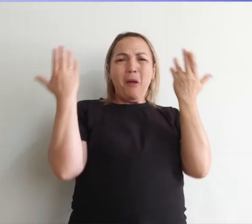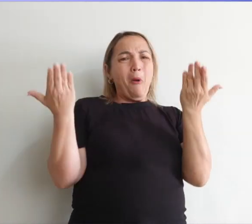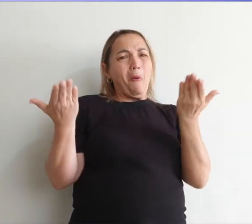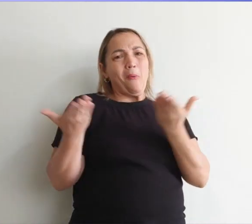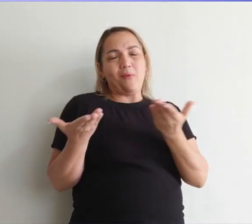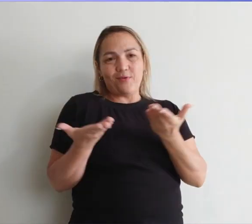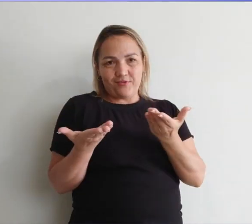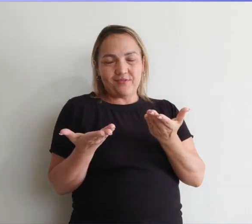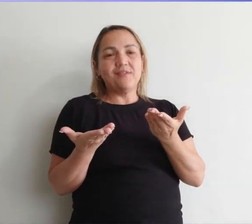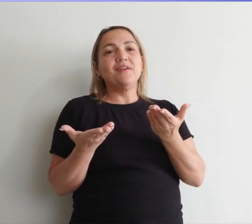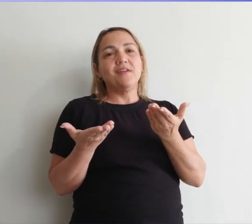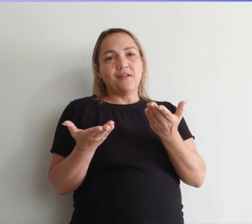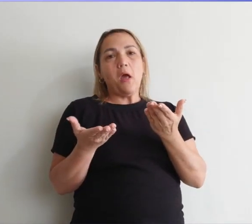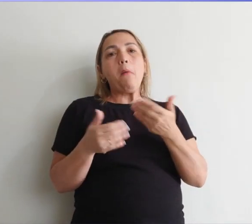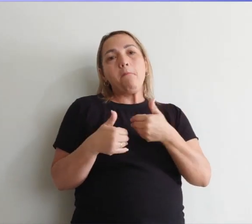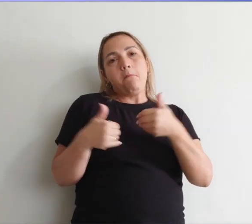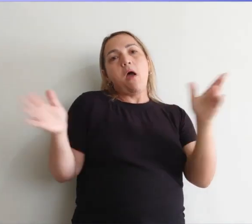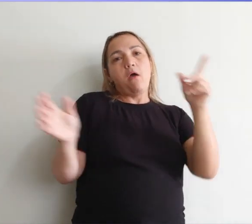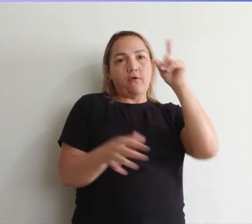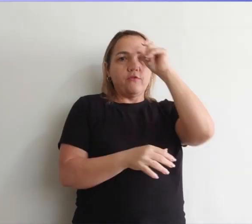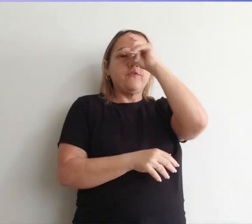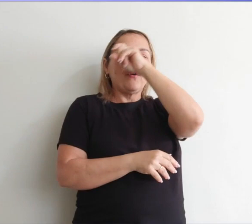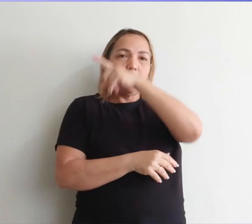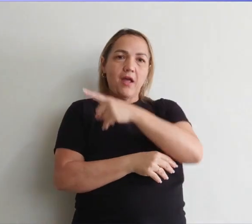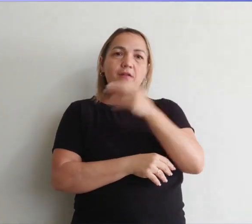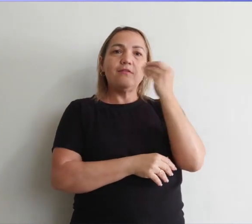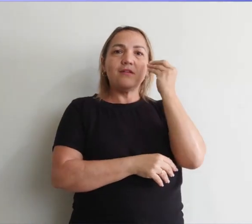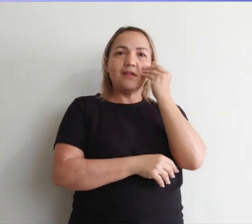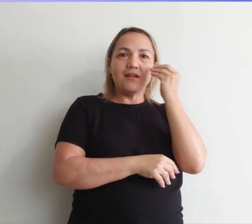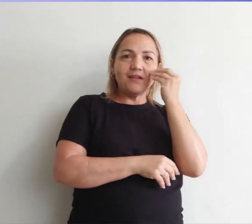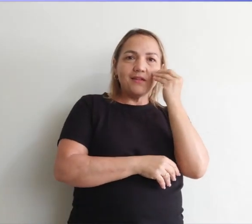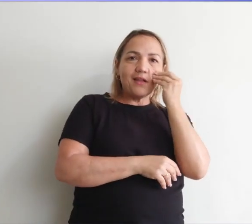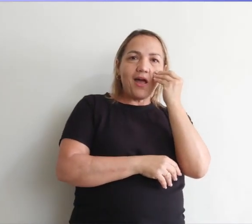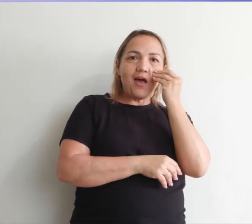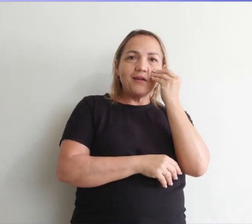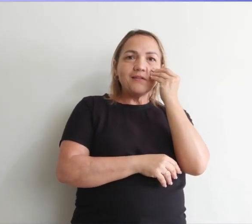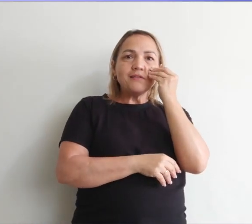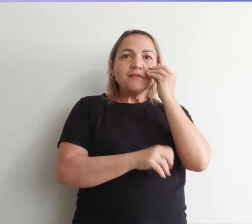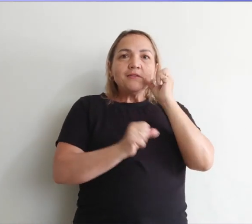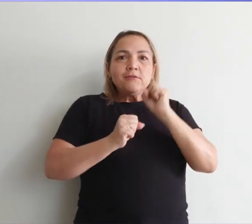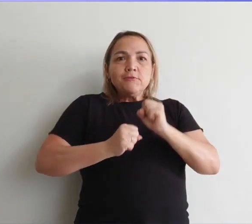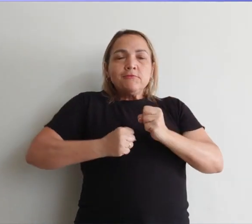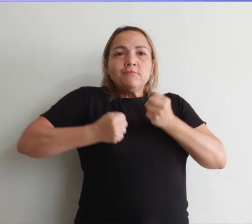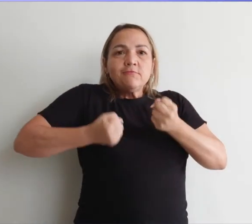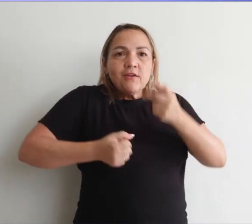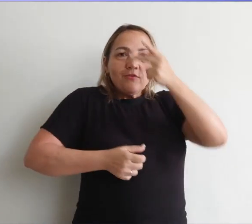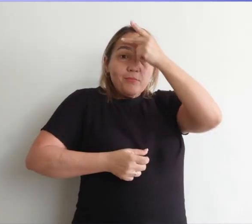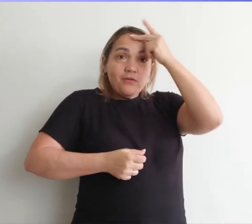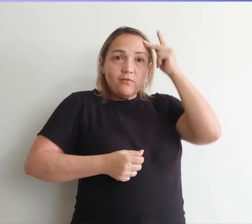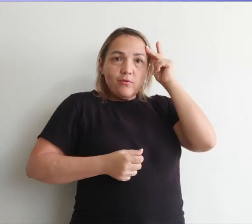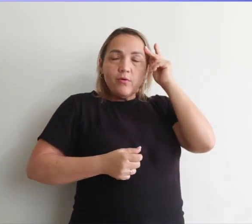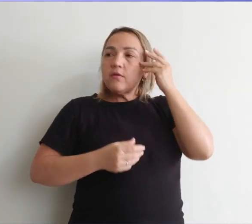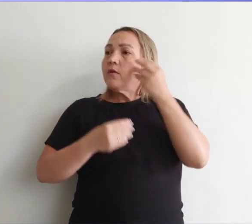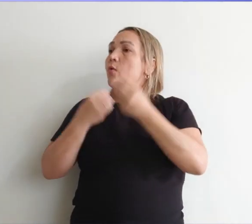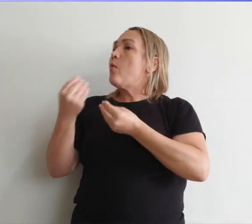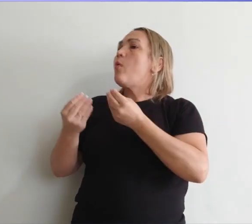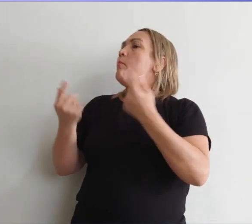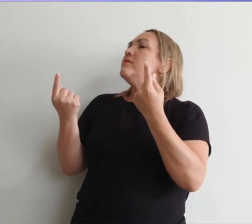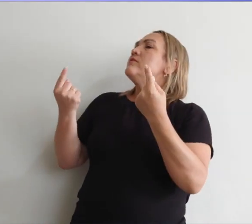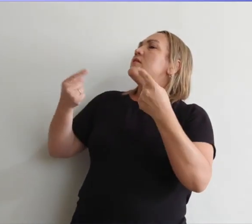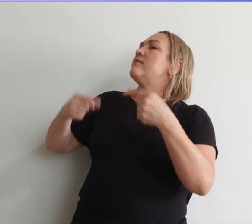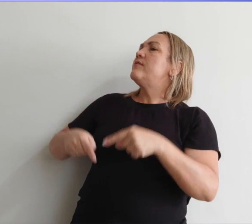dia, né? Então, acho que a maior dificuldade para mim foi essa, é tentar enfrentar as pessoas. E como que você lidou com